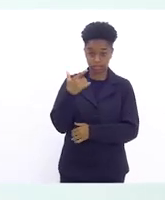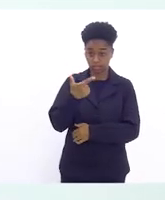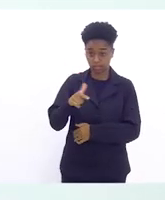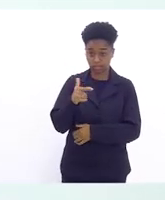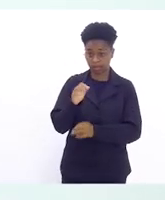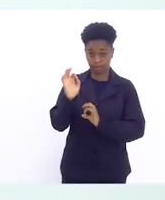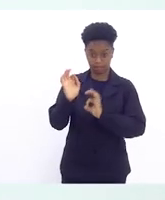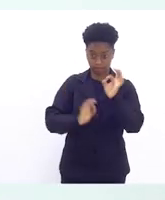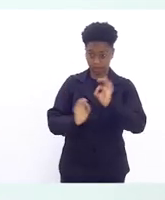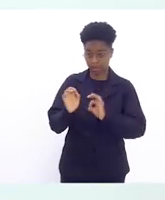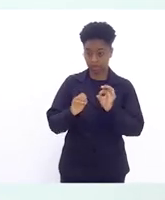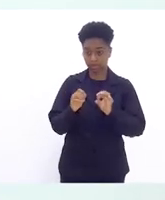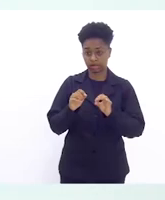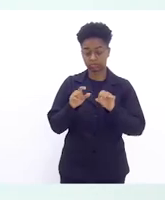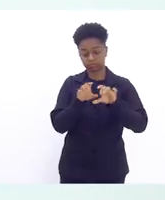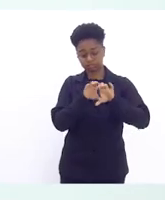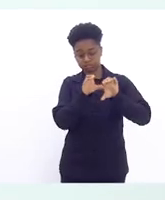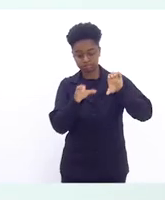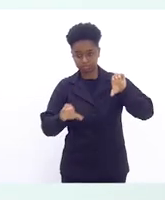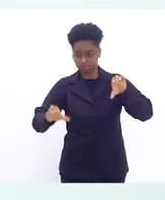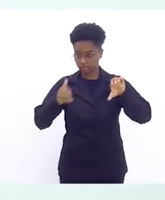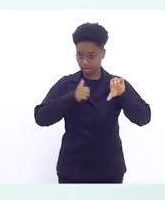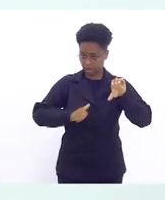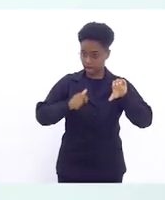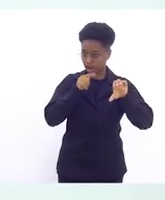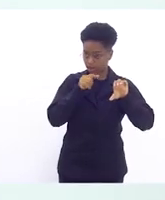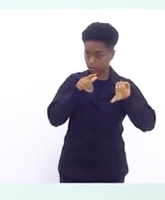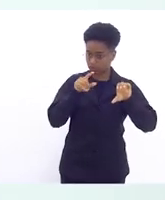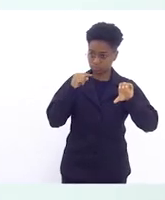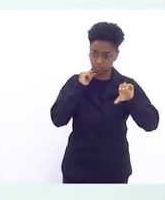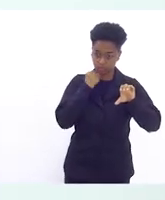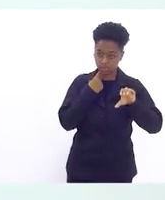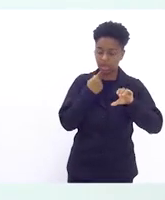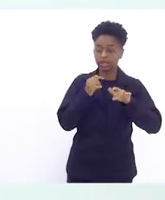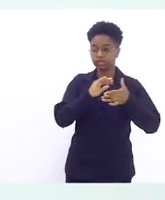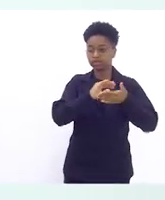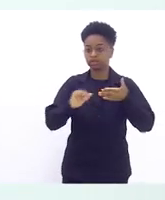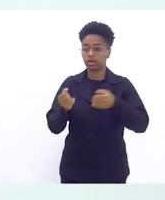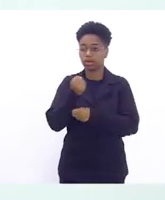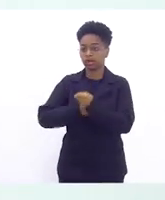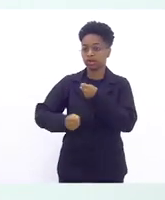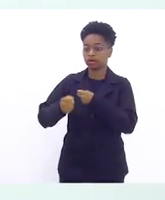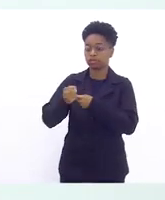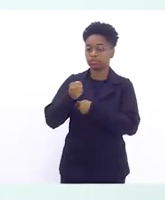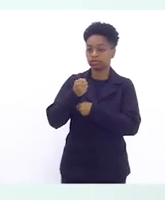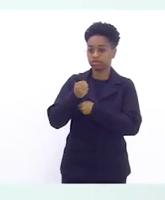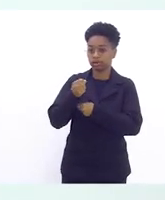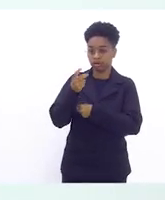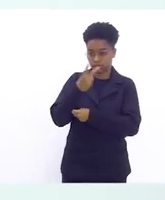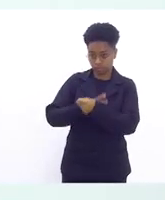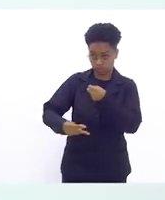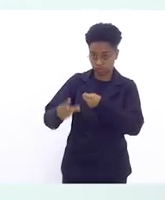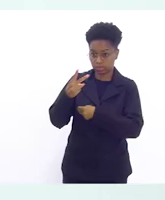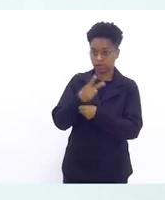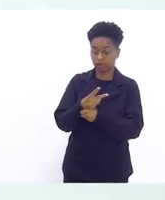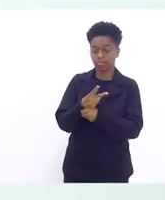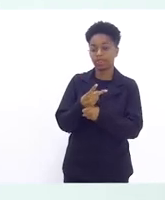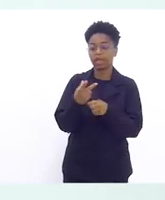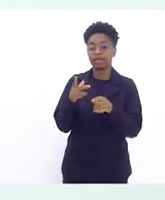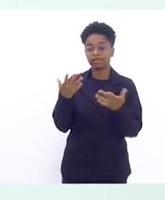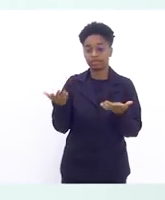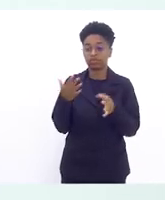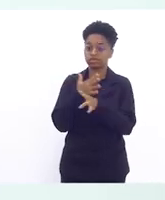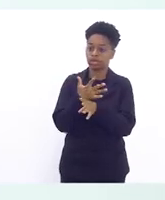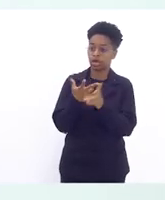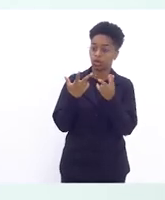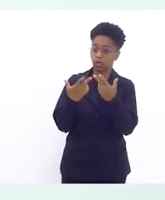plano de saneamento a prefeitura Alegre que tem plano de saneamento plano foi retirado da câmara lá no retrasado e não voltou mais Então seja uma cidade como Niterói